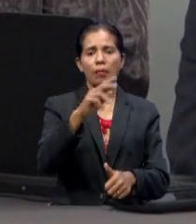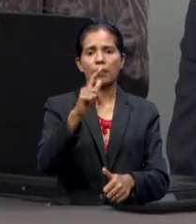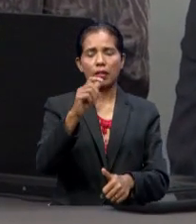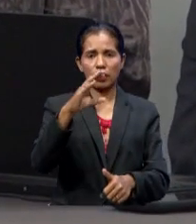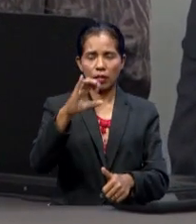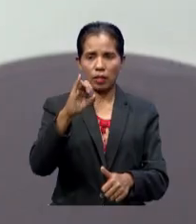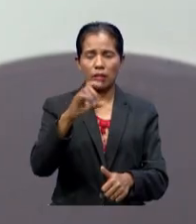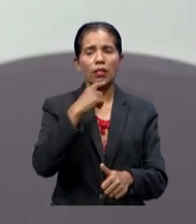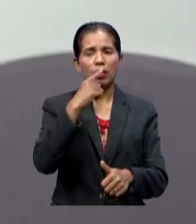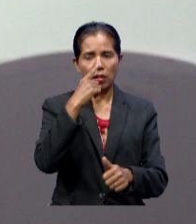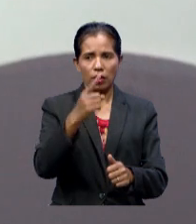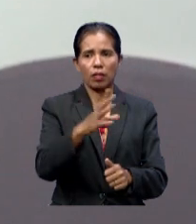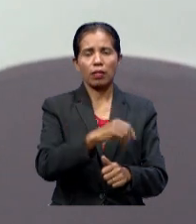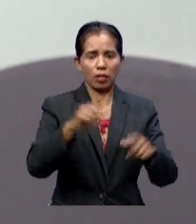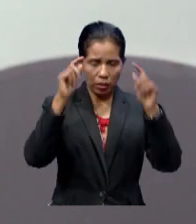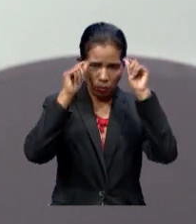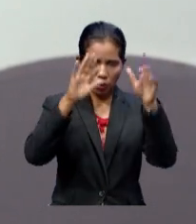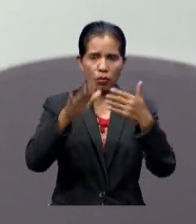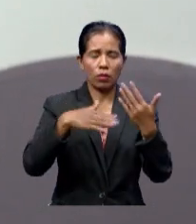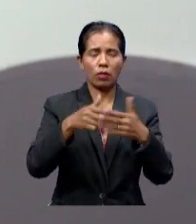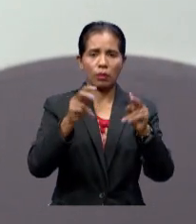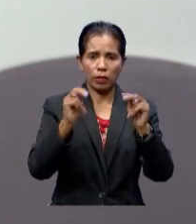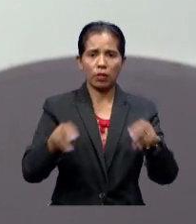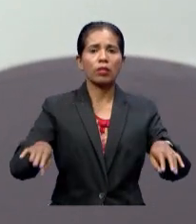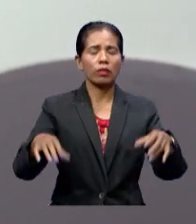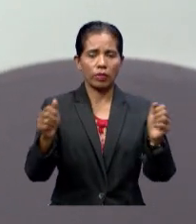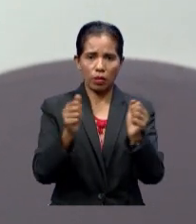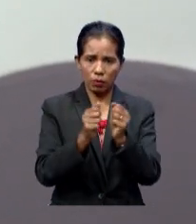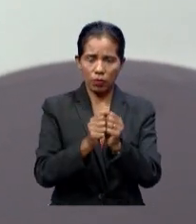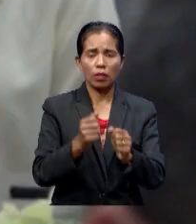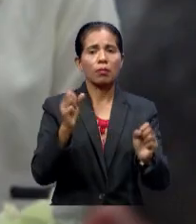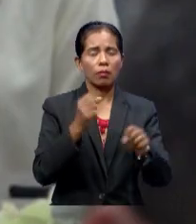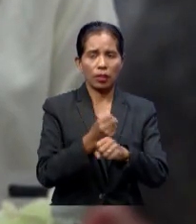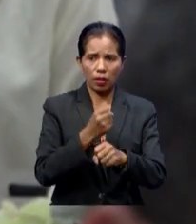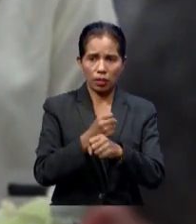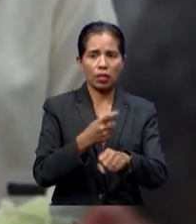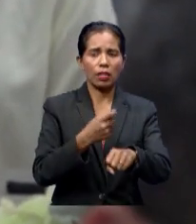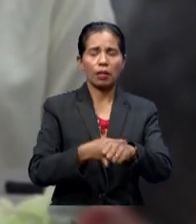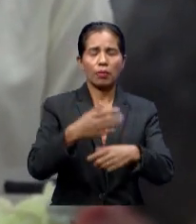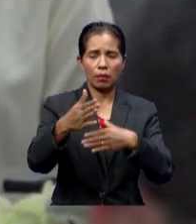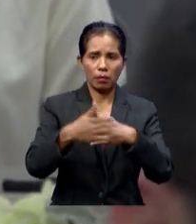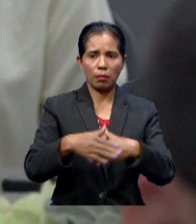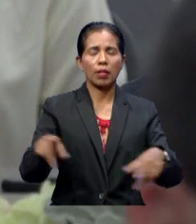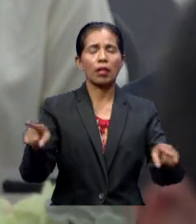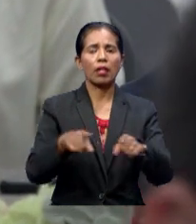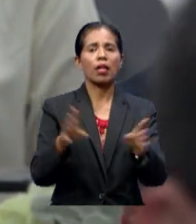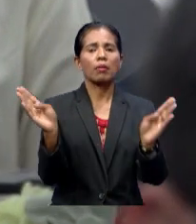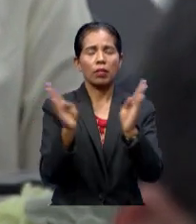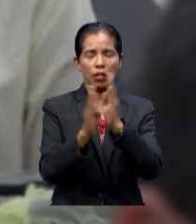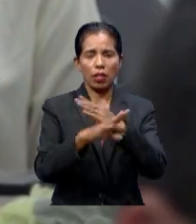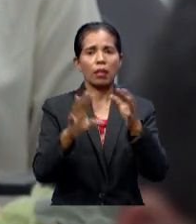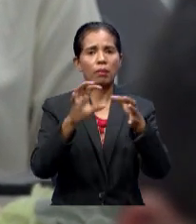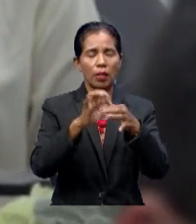Junior Trindade Hateten, Timor Oanhoto precisa serviço Macas, nune e a tempo barak belesai ona membro